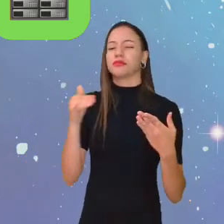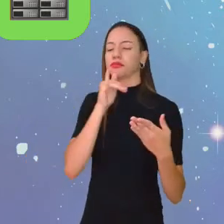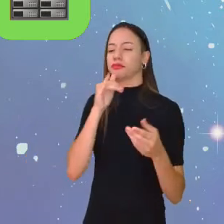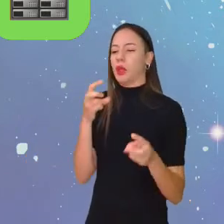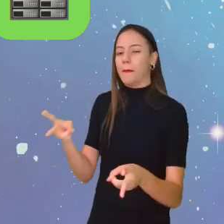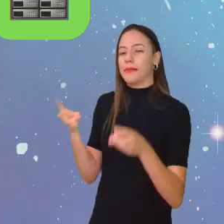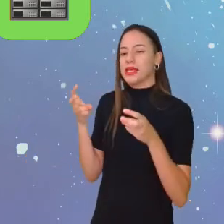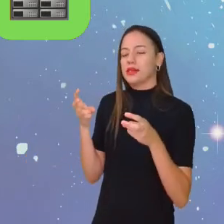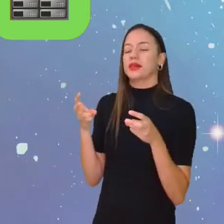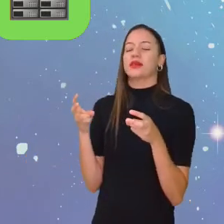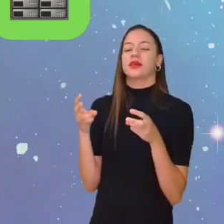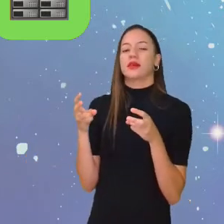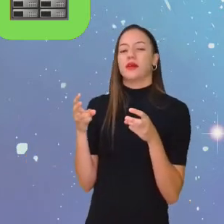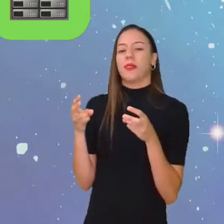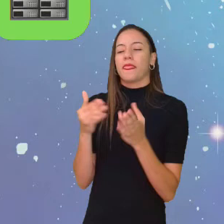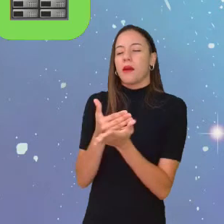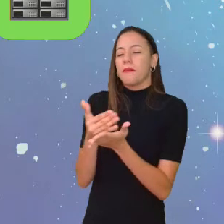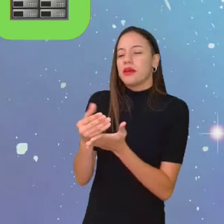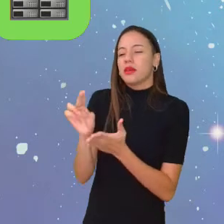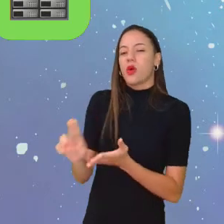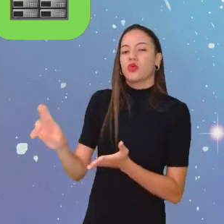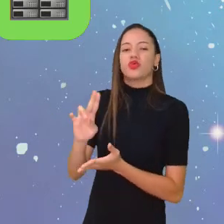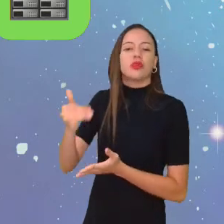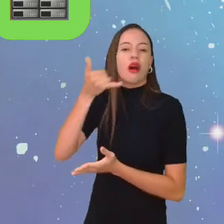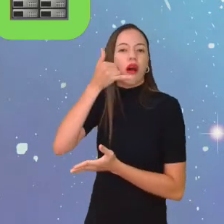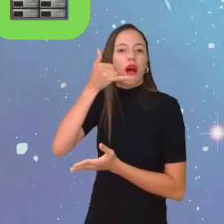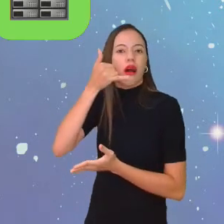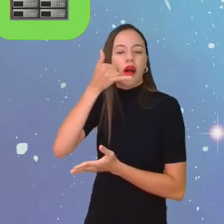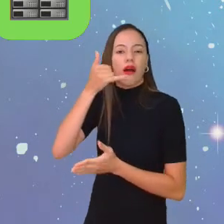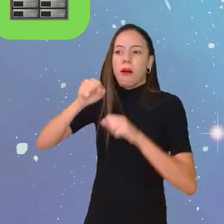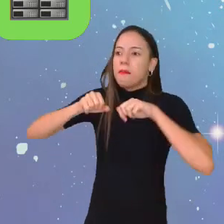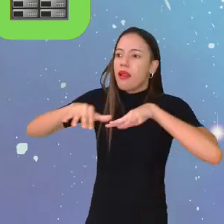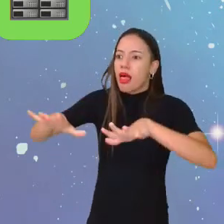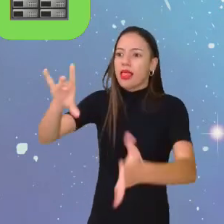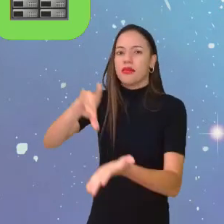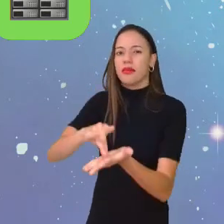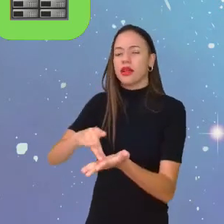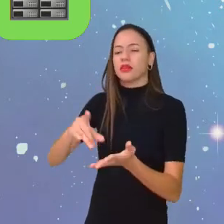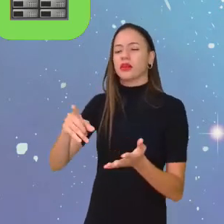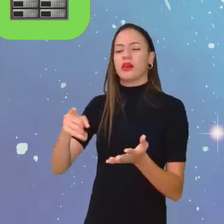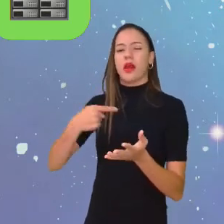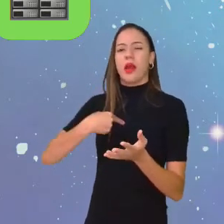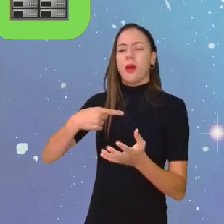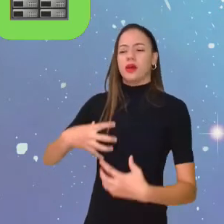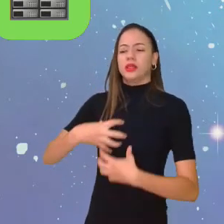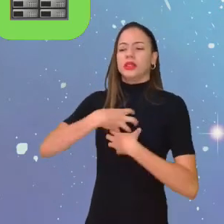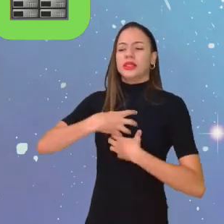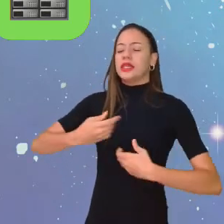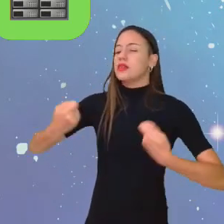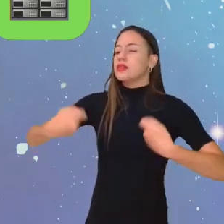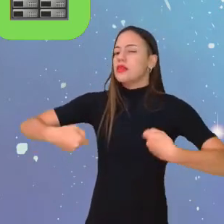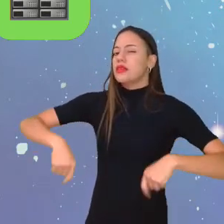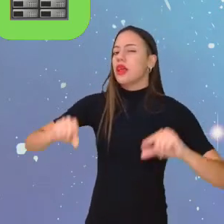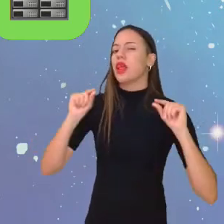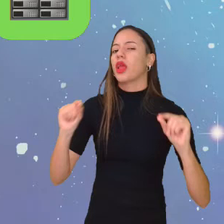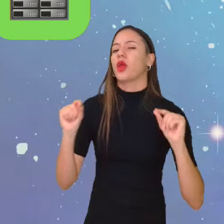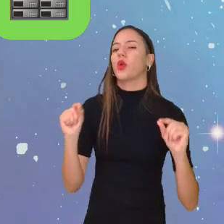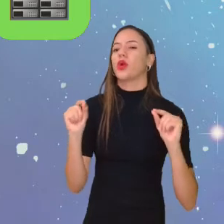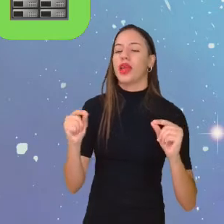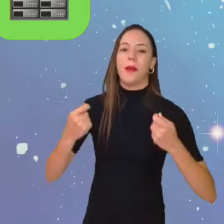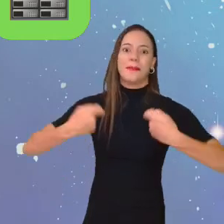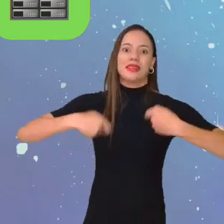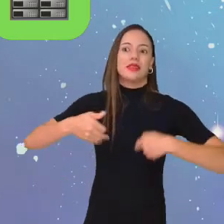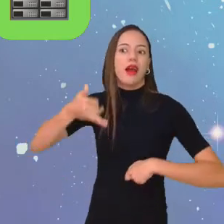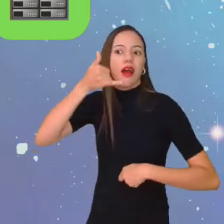começou a utilizar o smartphone, a popularizar, uma das coisas que a gente mais sentia necessidade era que ele tinha que ter